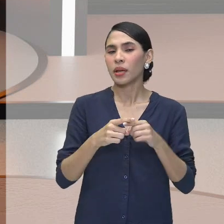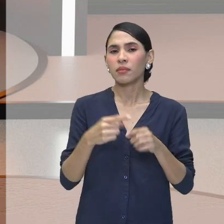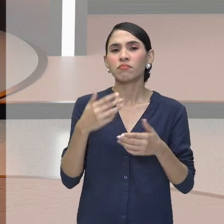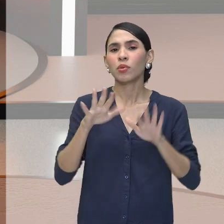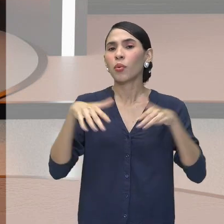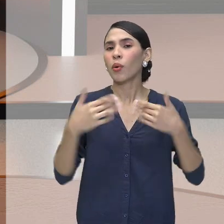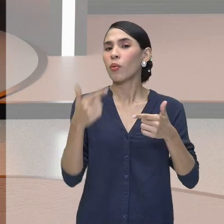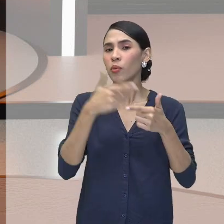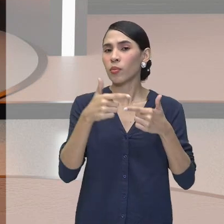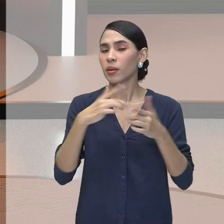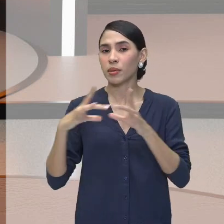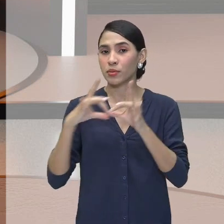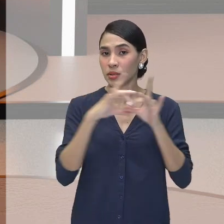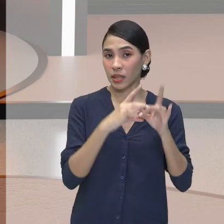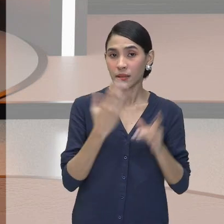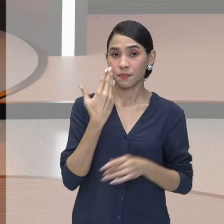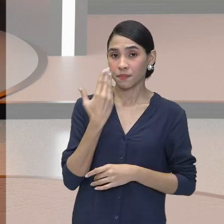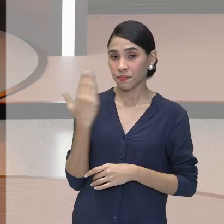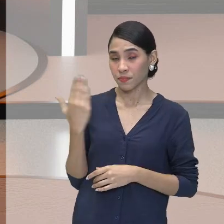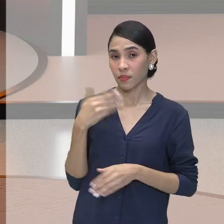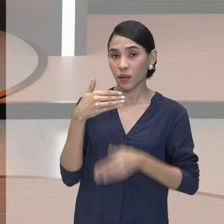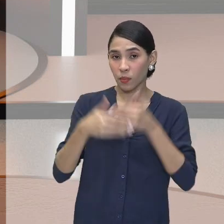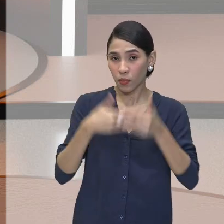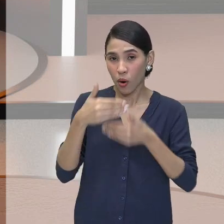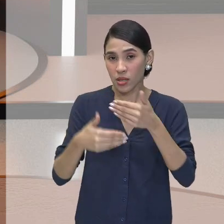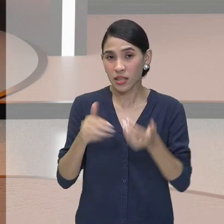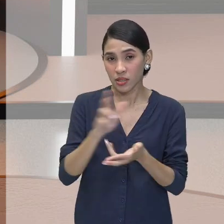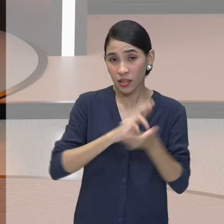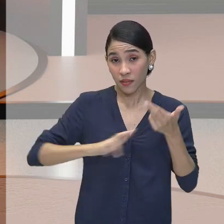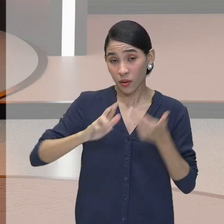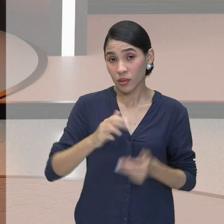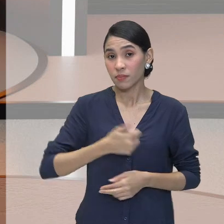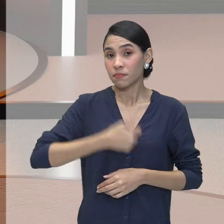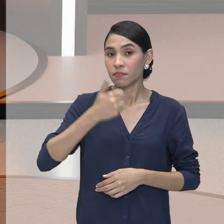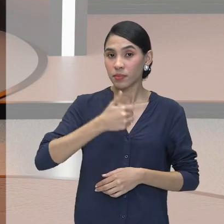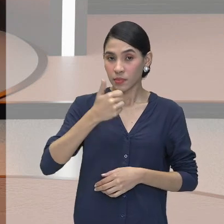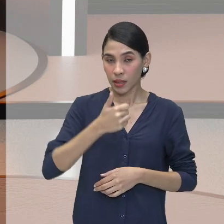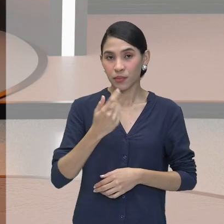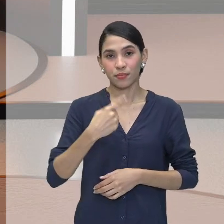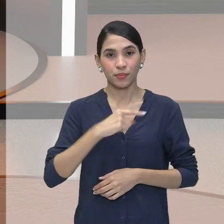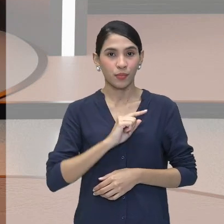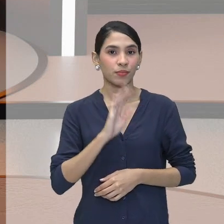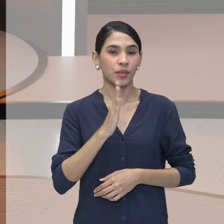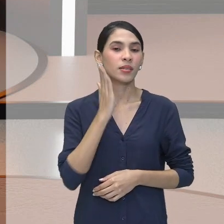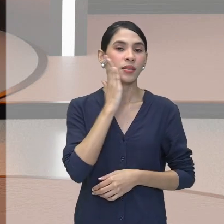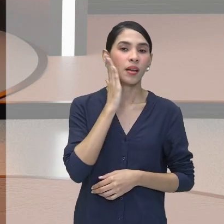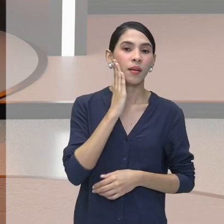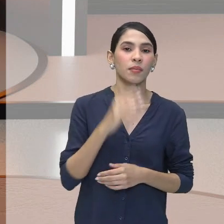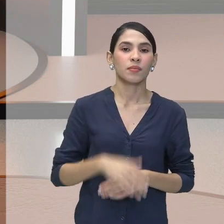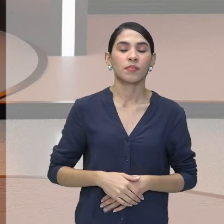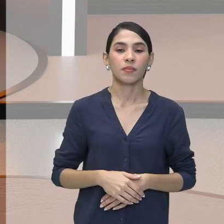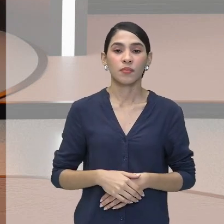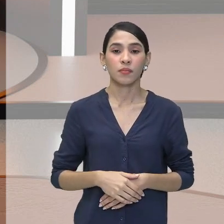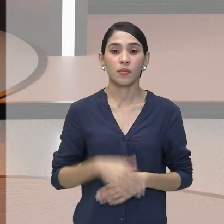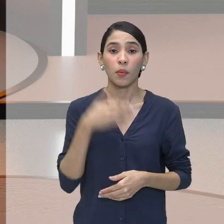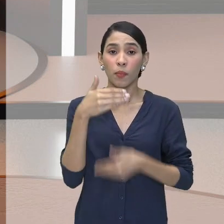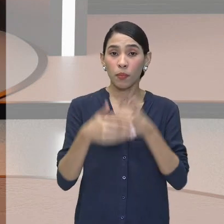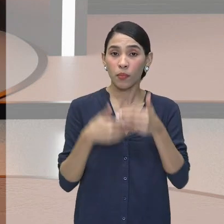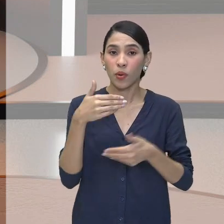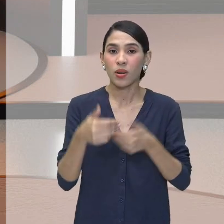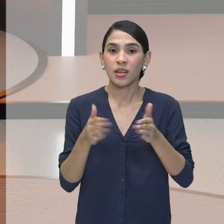estão associadas a esses processos de revolta? A primeira, como a gente já sabe, um processo de